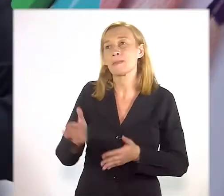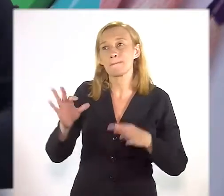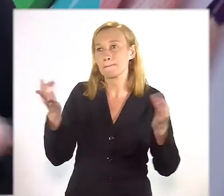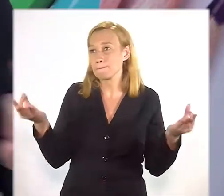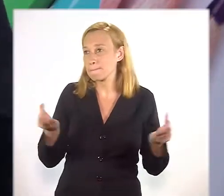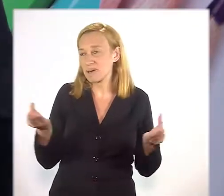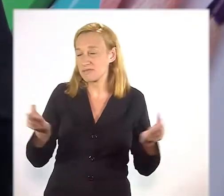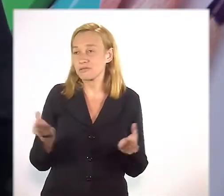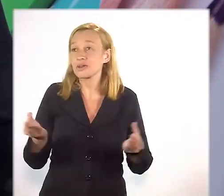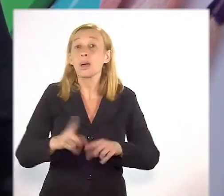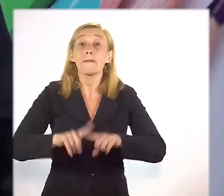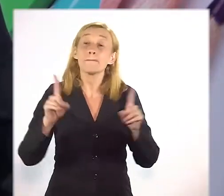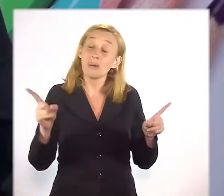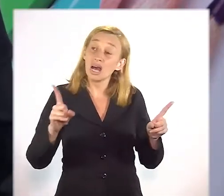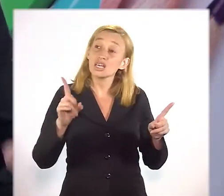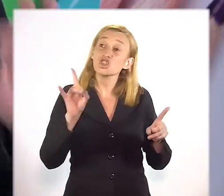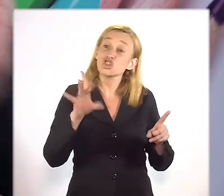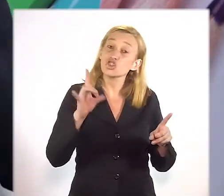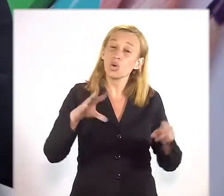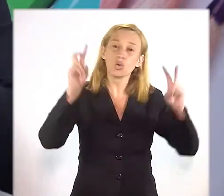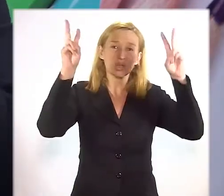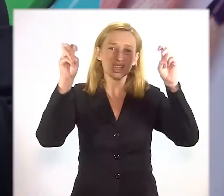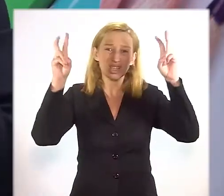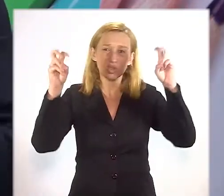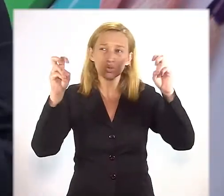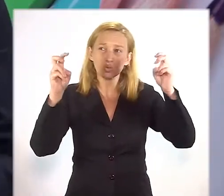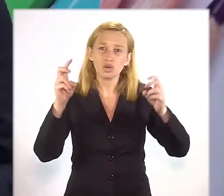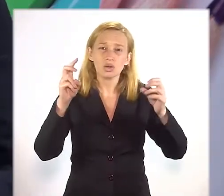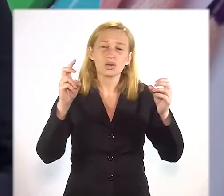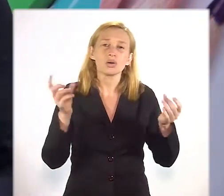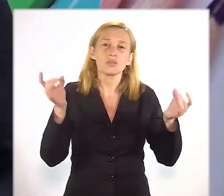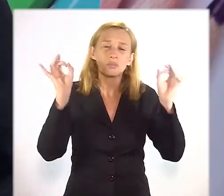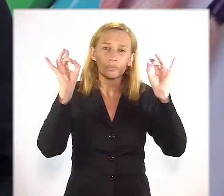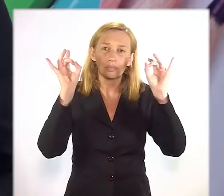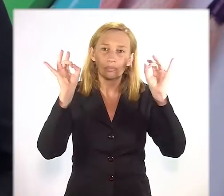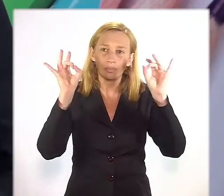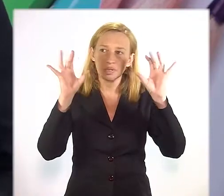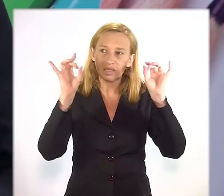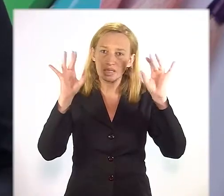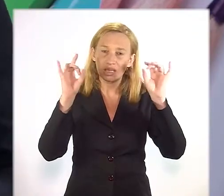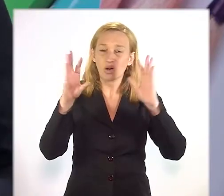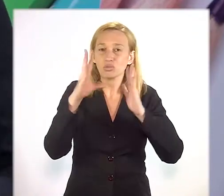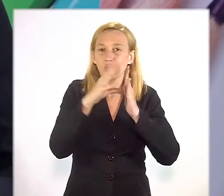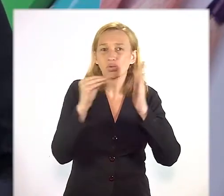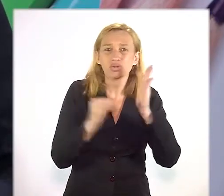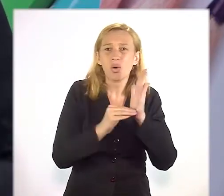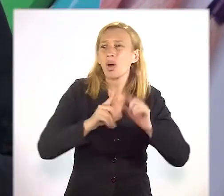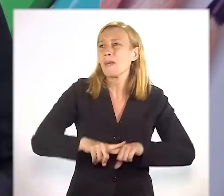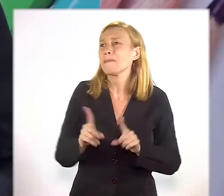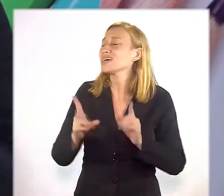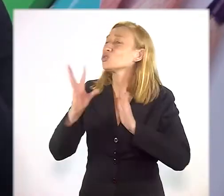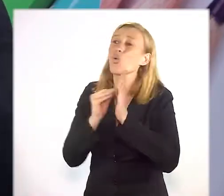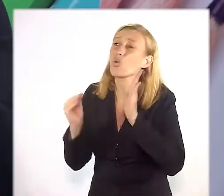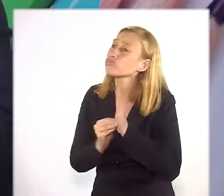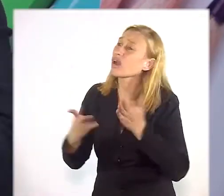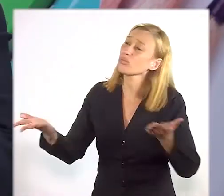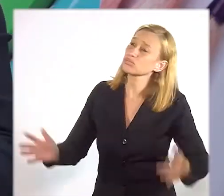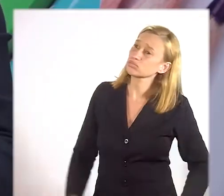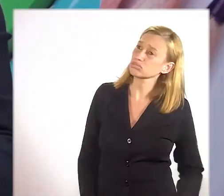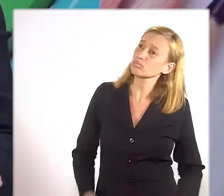aqui fantásticos e geniais, mas só com essa questão específica do conteúdo, que as pessoas ficam preocupadas. Poxa, mas e